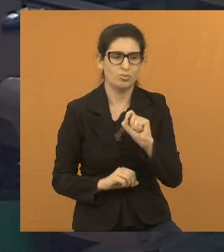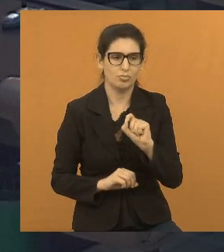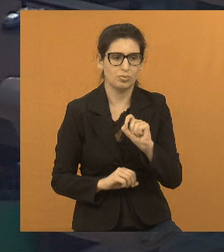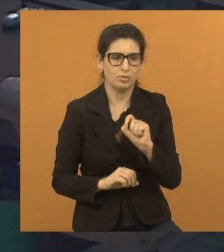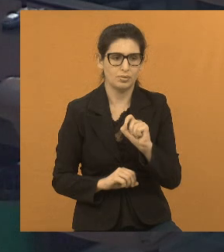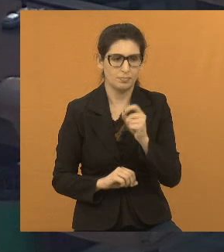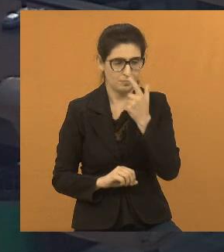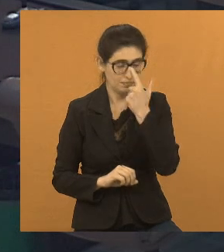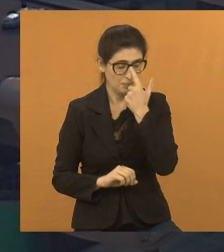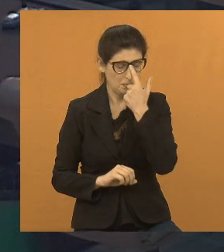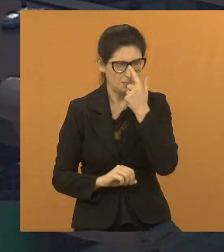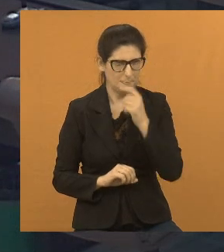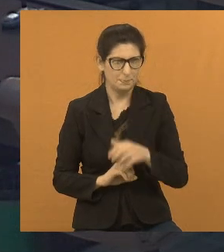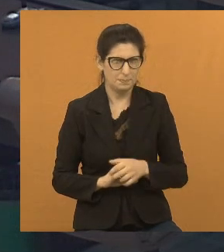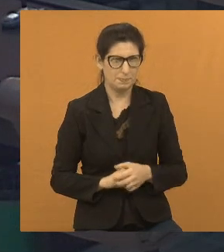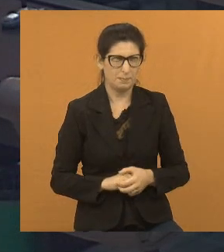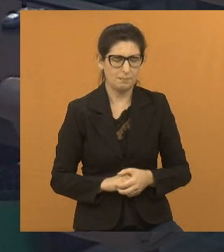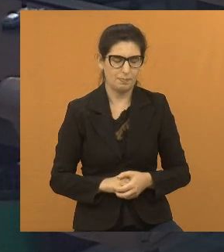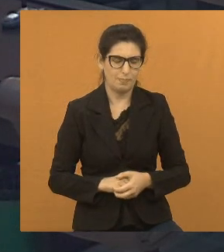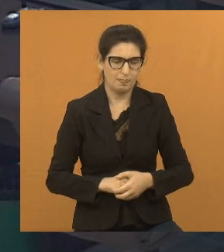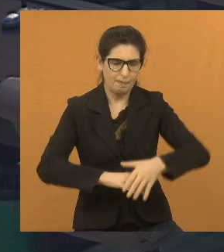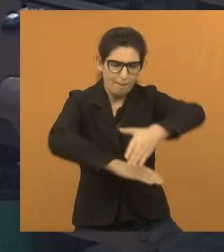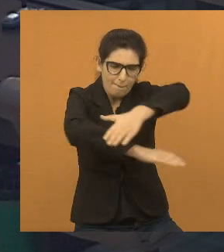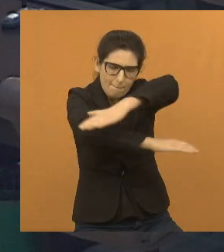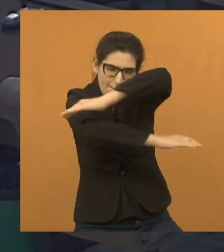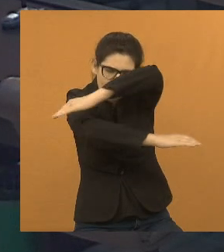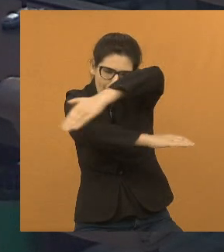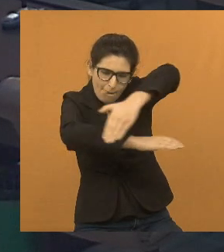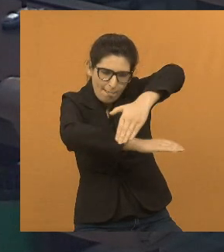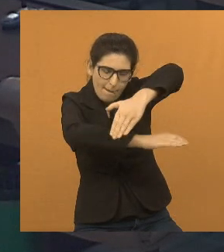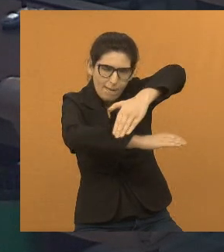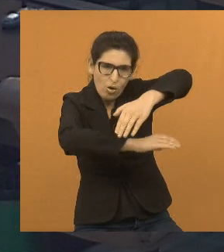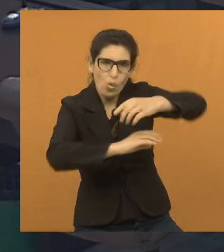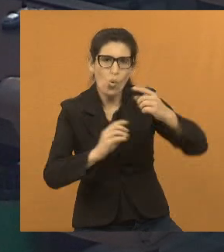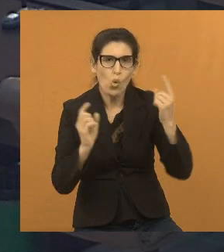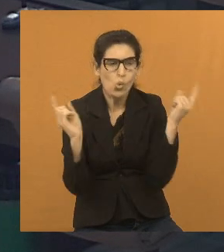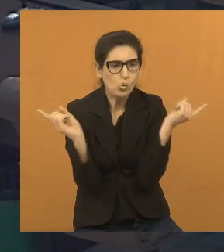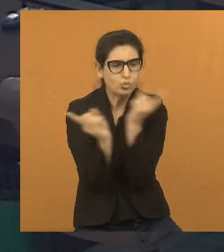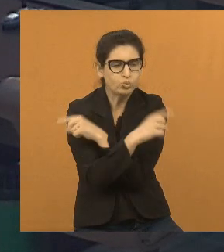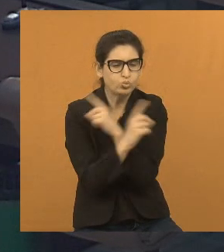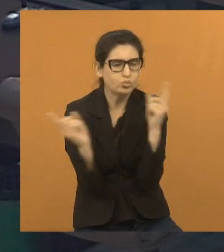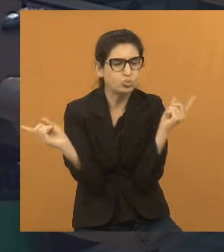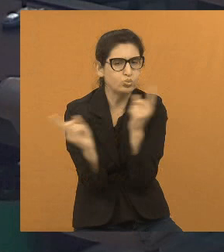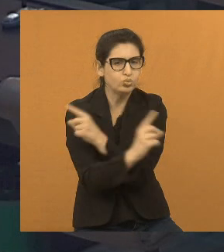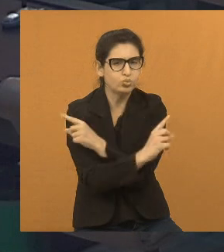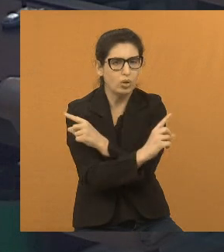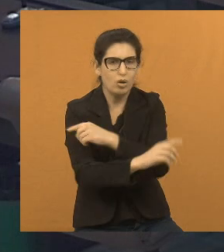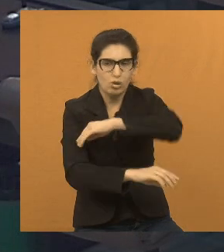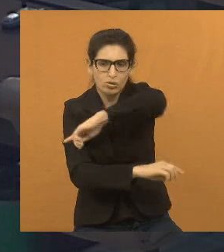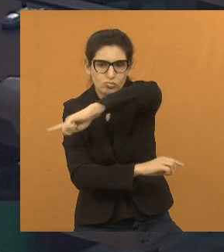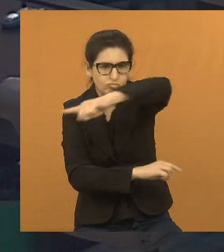são o trevo da rodovia. O Robson, você queria acrescentar alguma coisa?